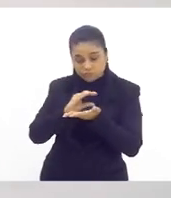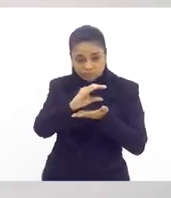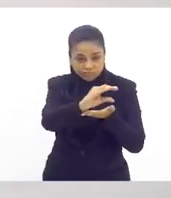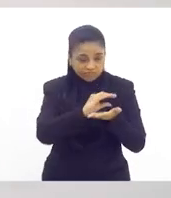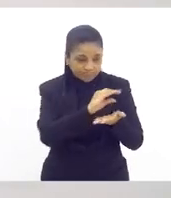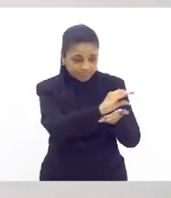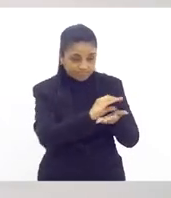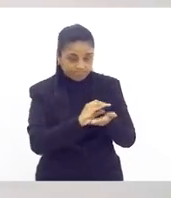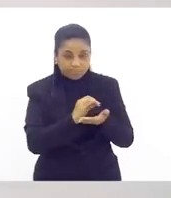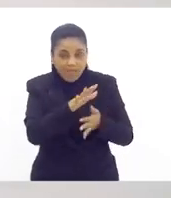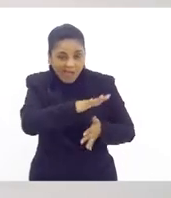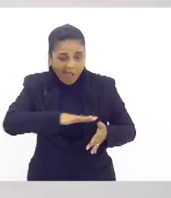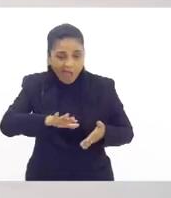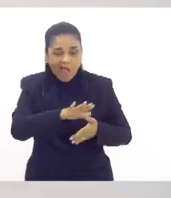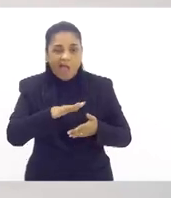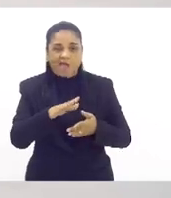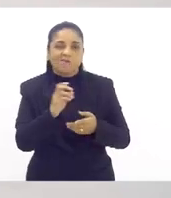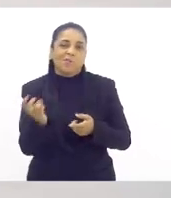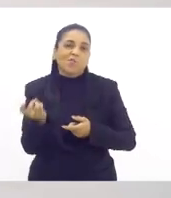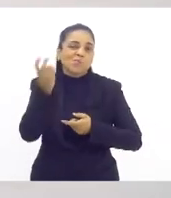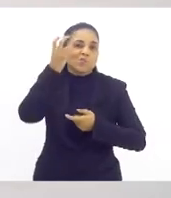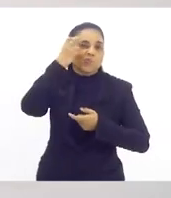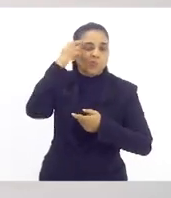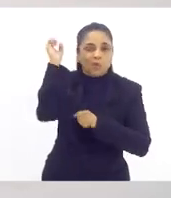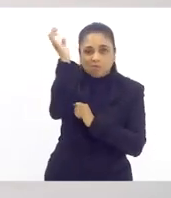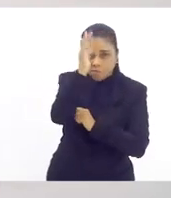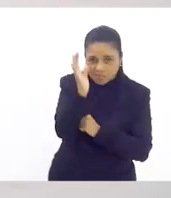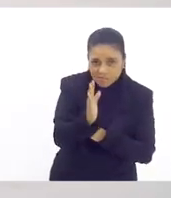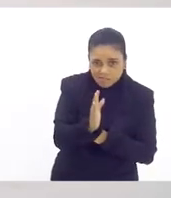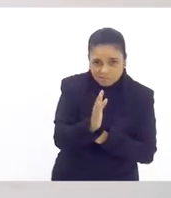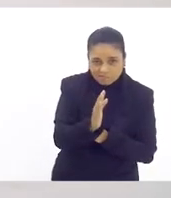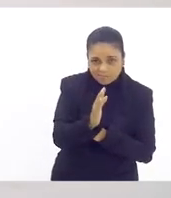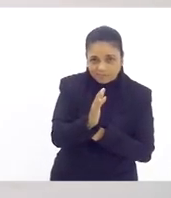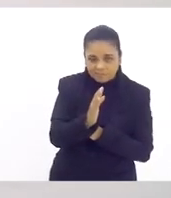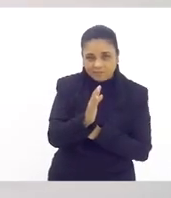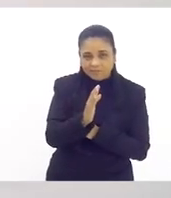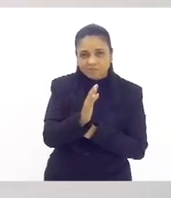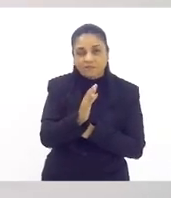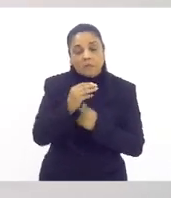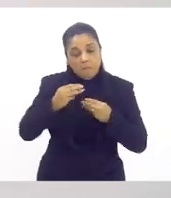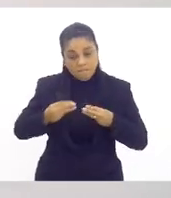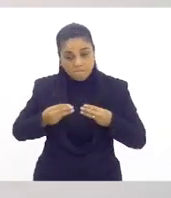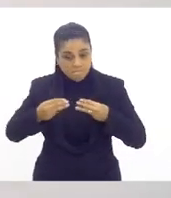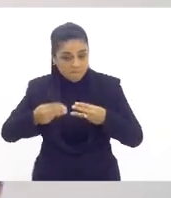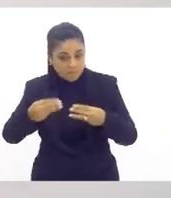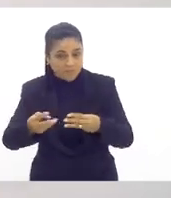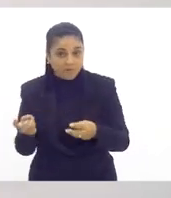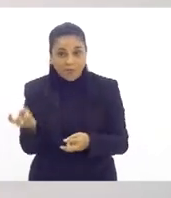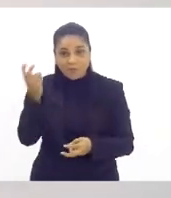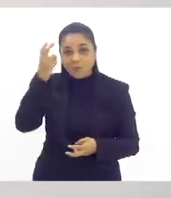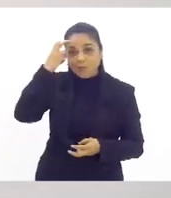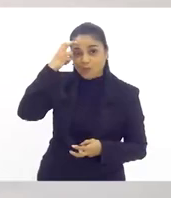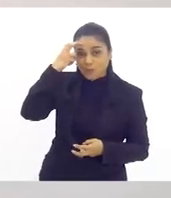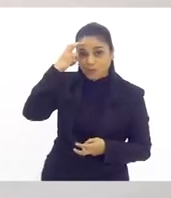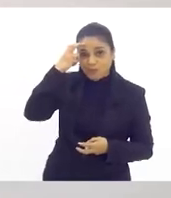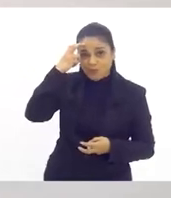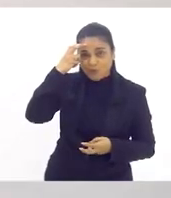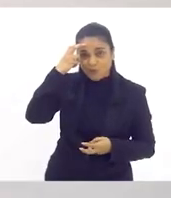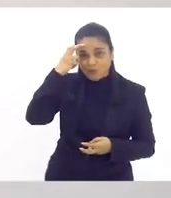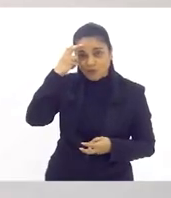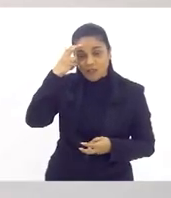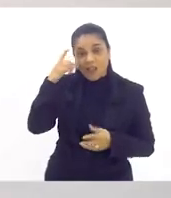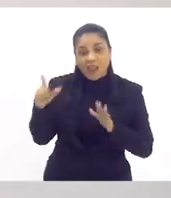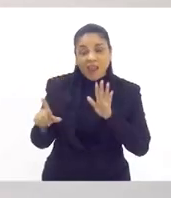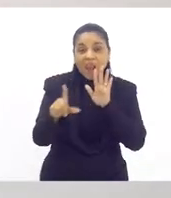na área de Cultura hoje no Brasil a gente tem de novo Ministério da Cultura a gente tem de novo